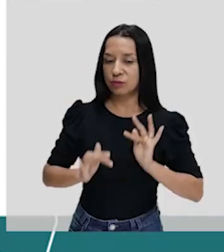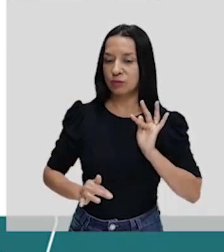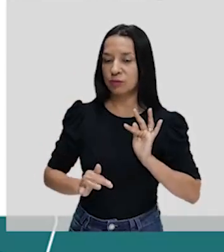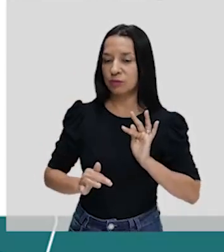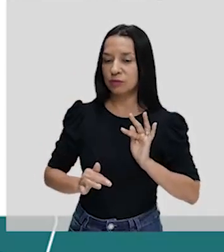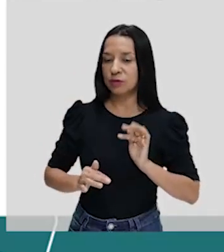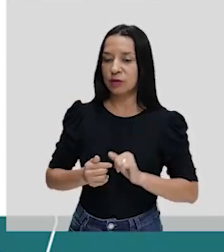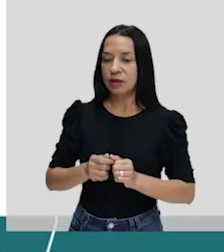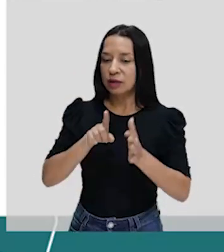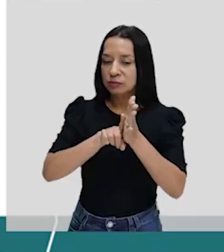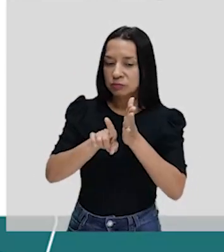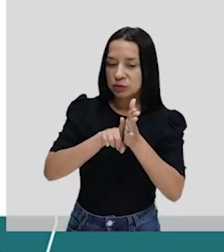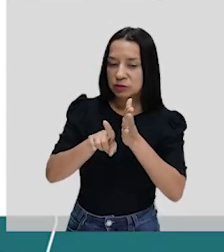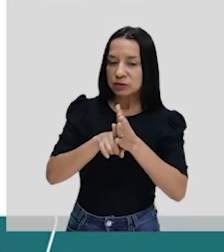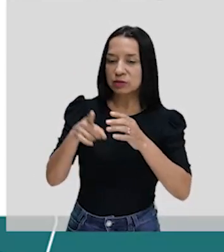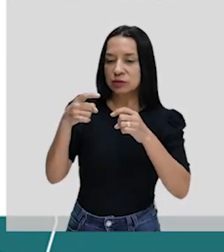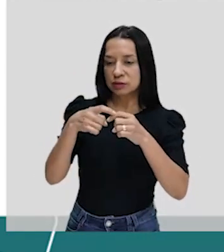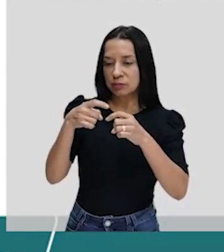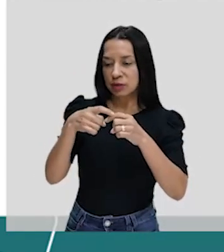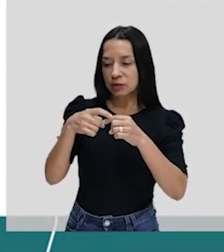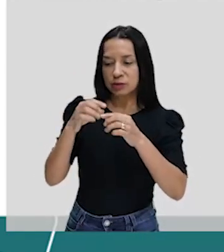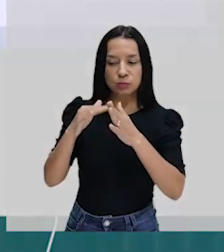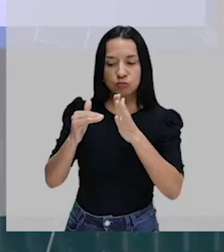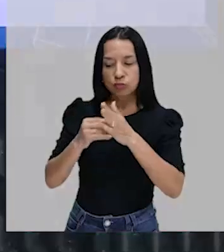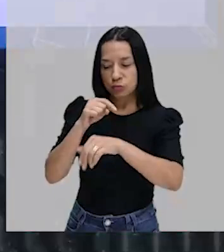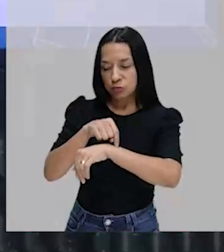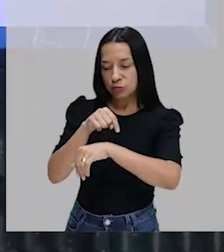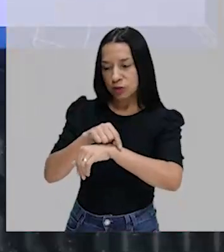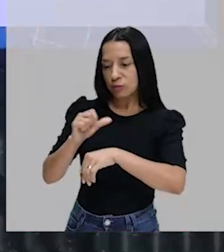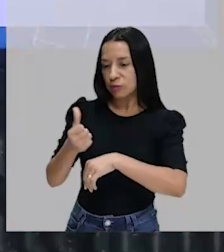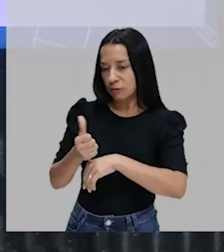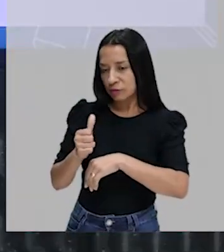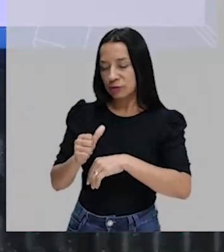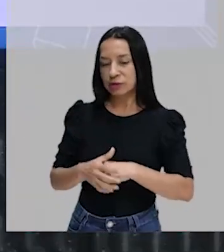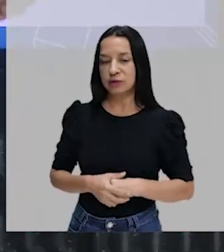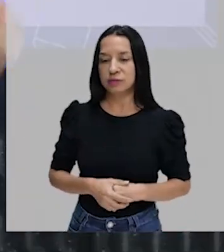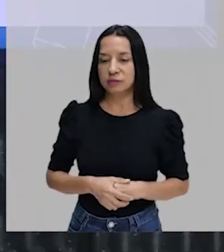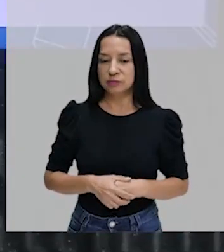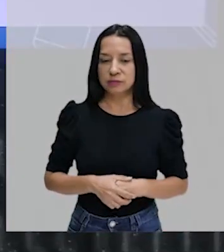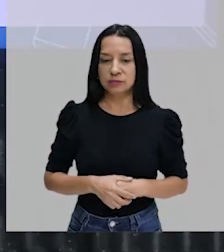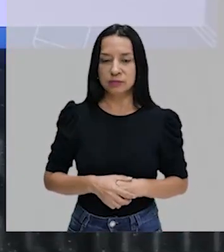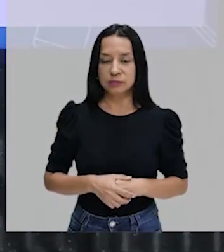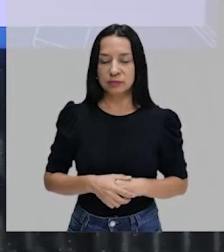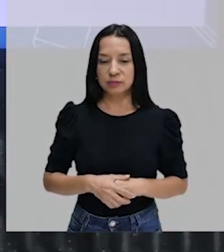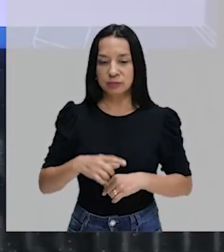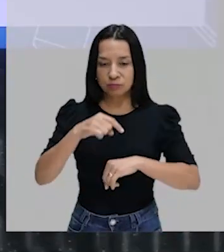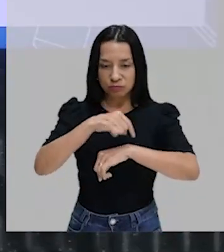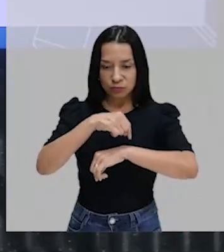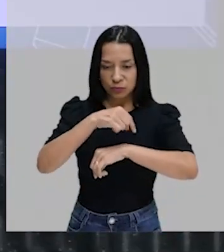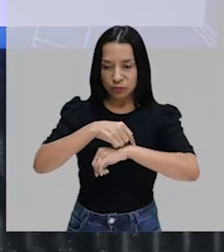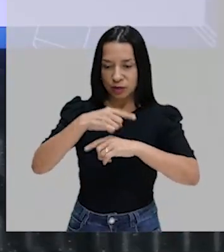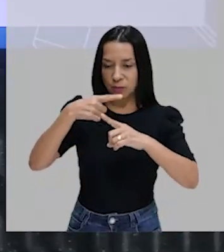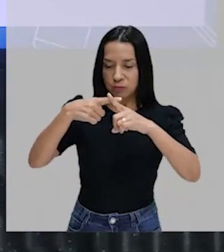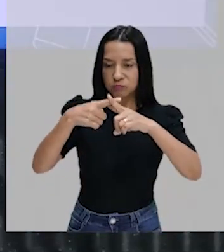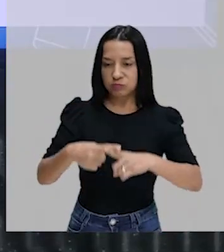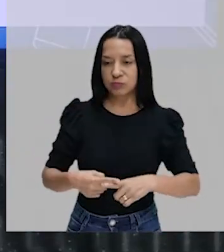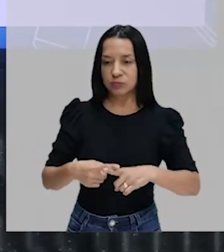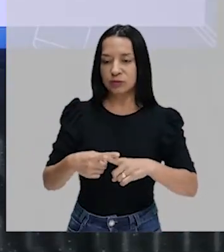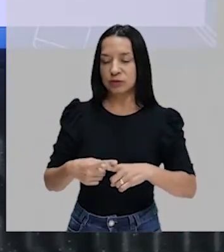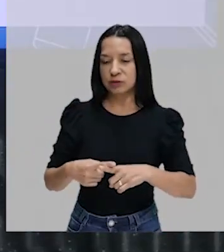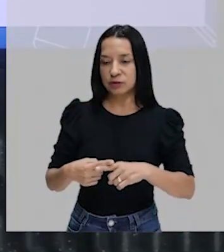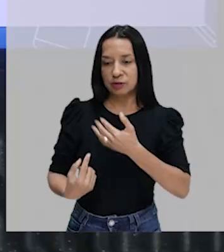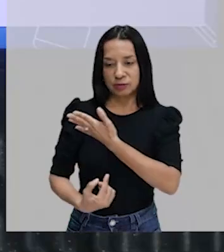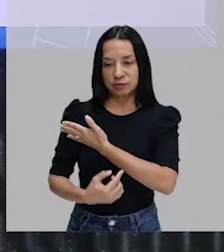Desse indivíduo a todo momento ele é avaliado. Aí no período competitivo, coloquei uma imagem aí da Rebeca